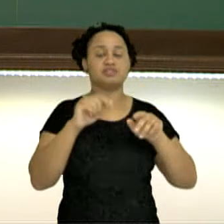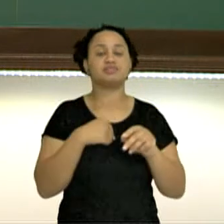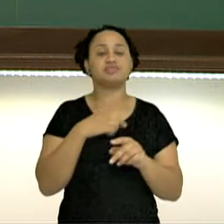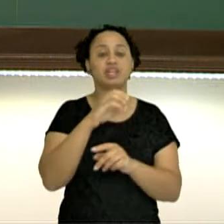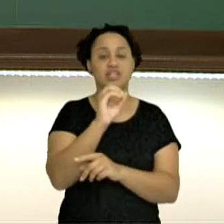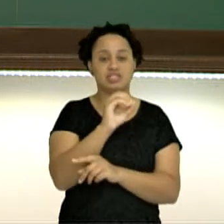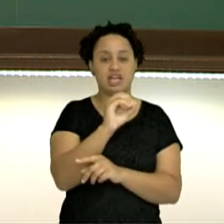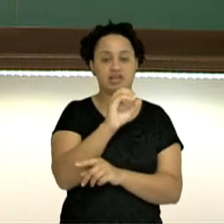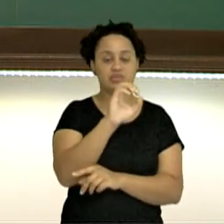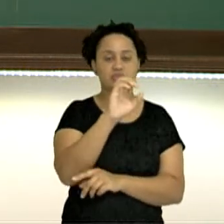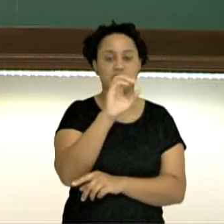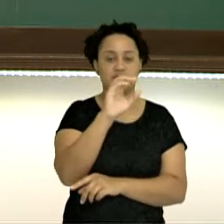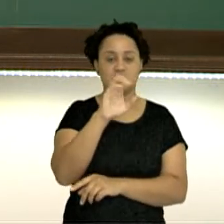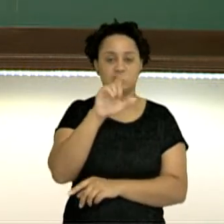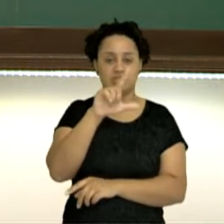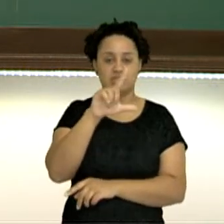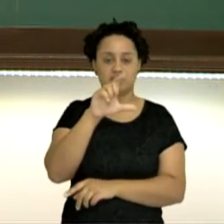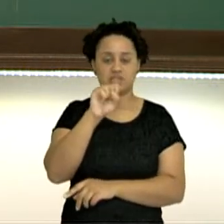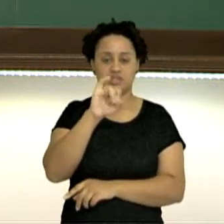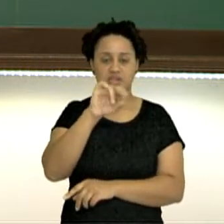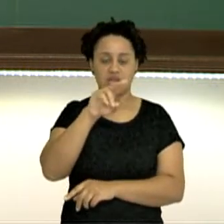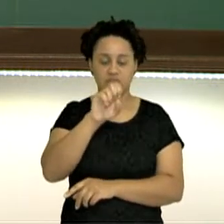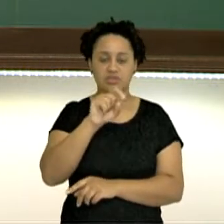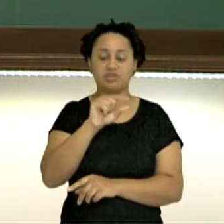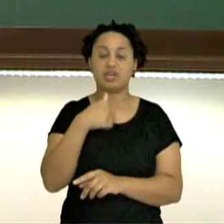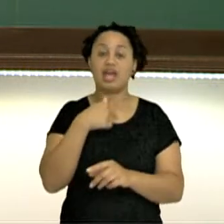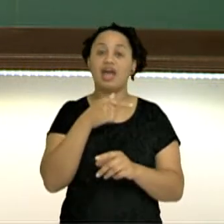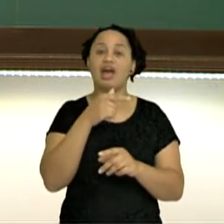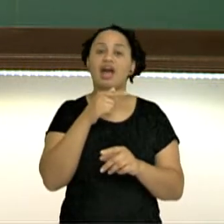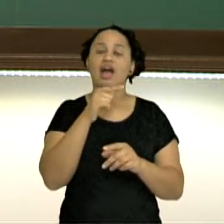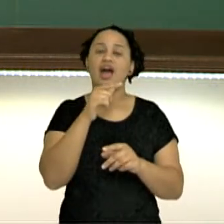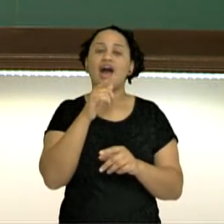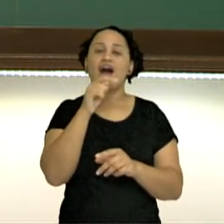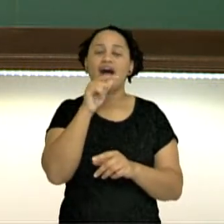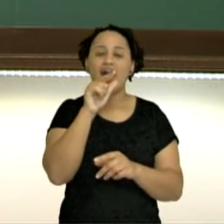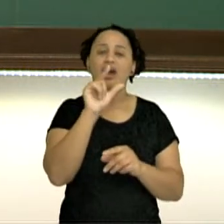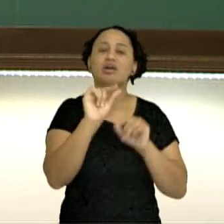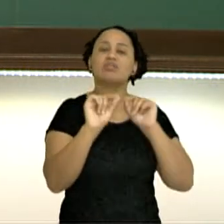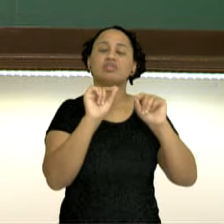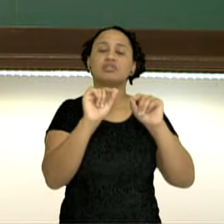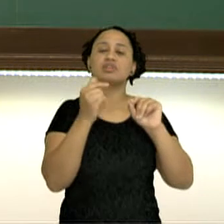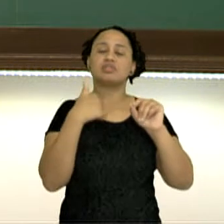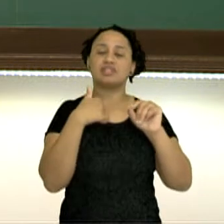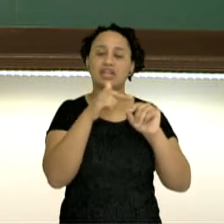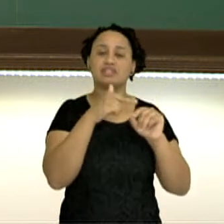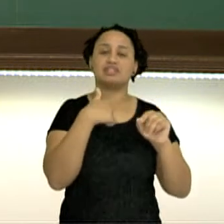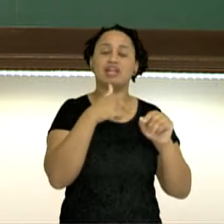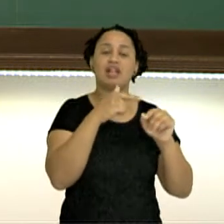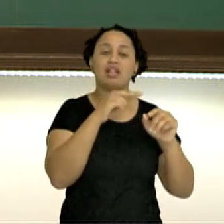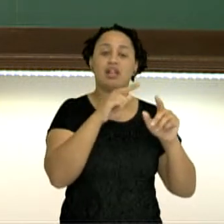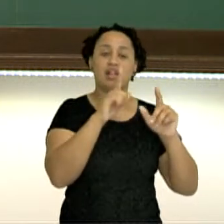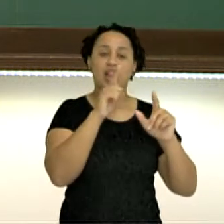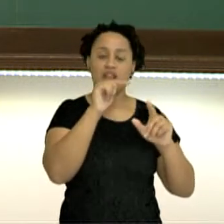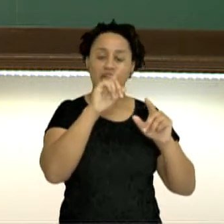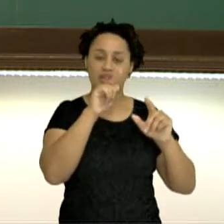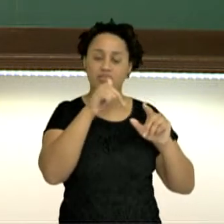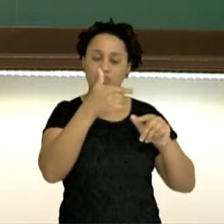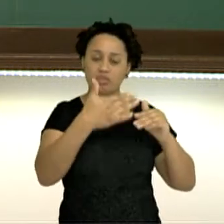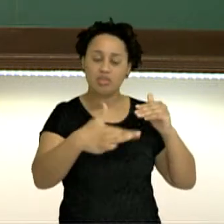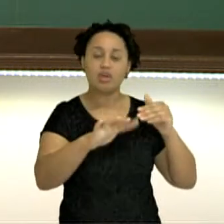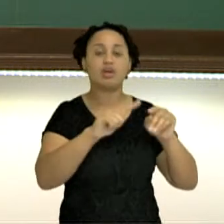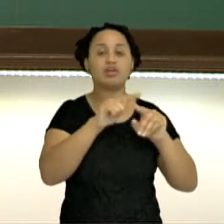graus Celsius corresponde ao ponto de fusão da água, onde a água sai do estado líquido e vai para o estado sólido. E os 100 graus